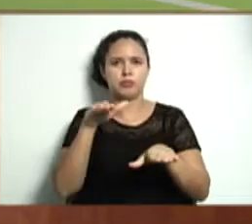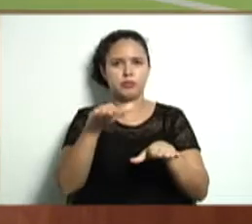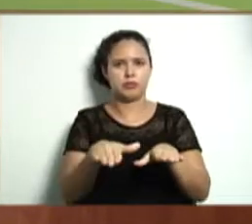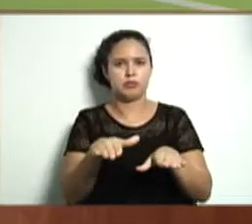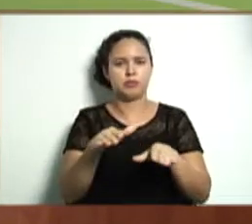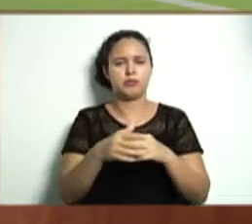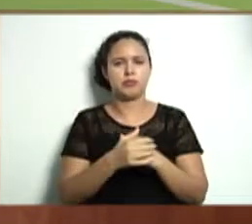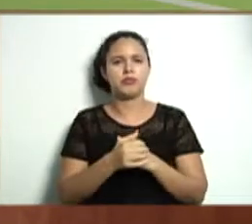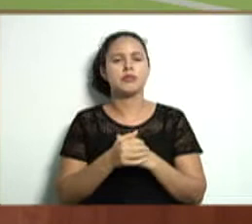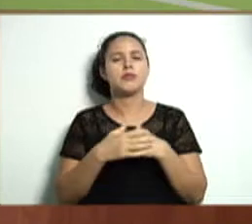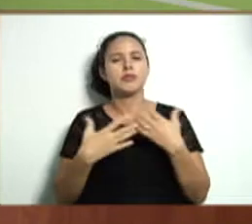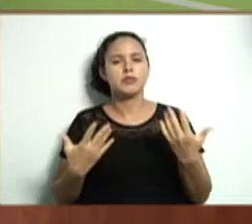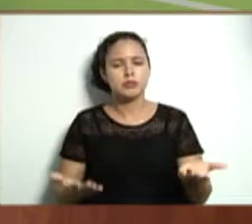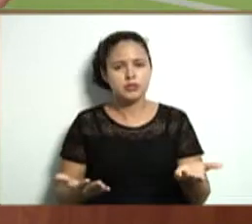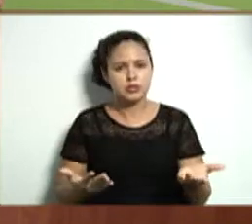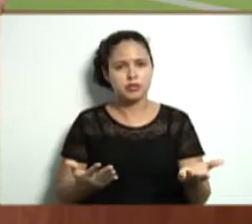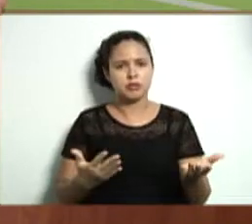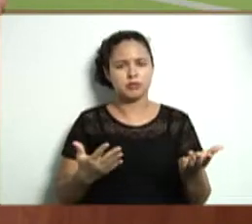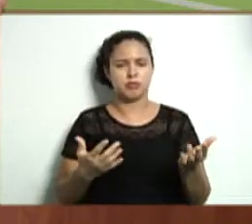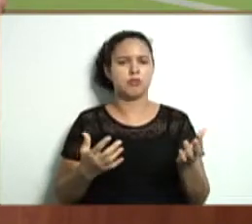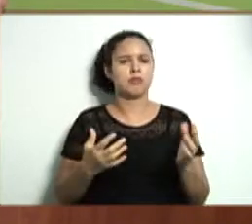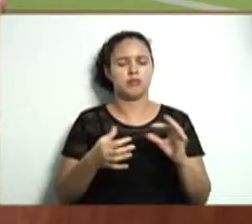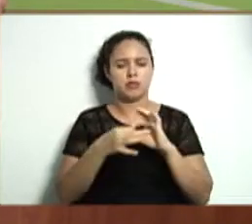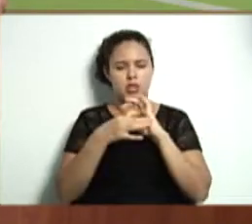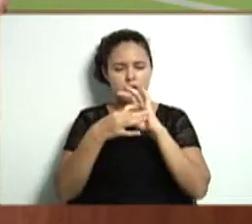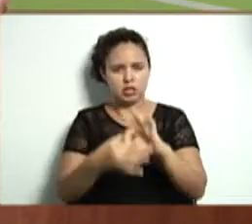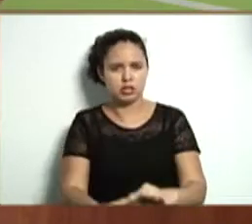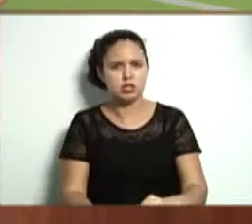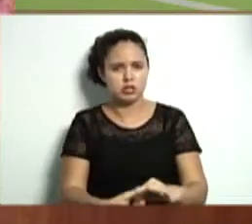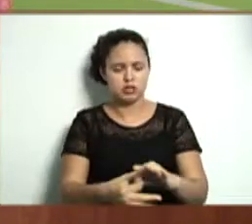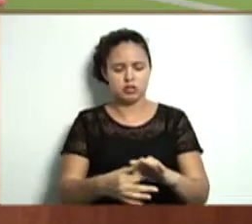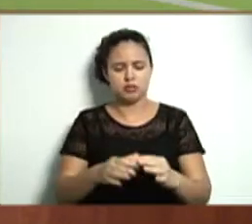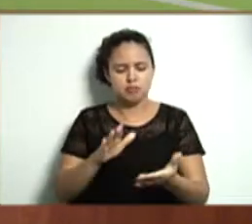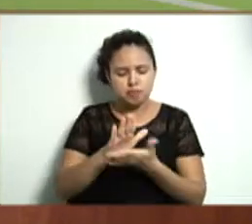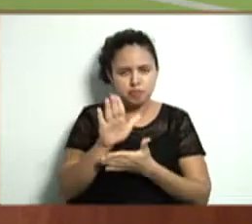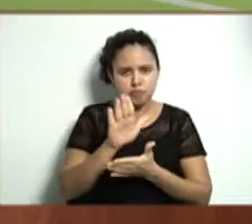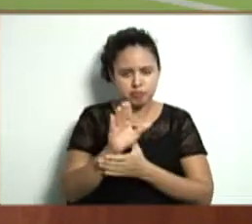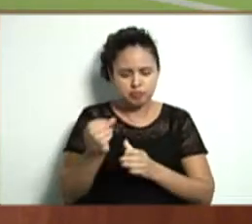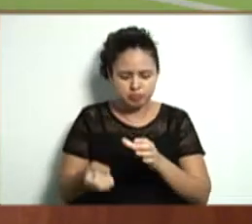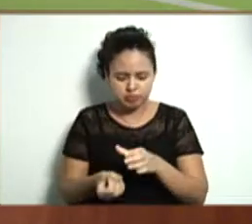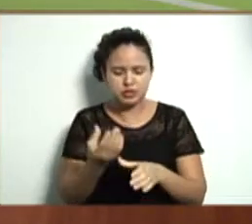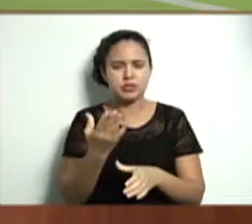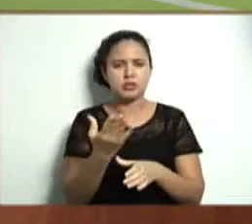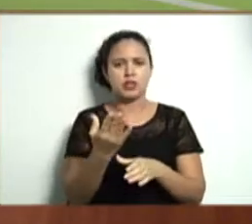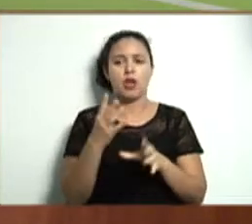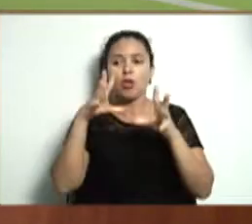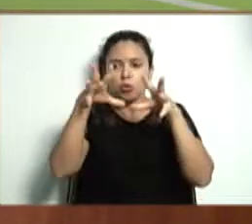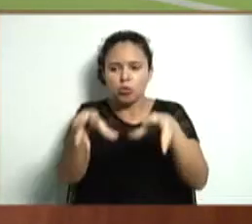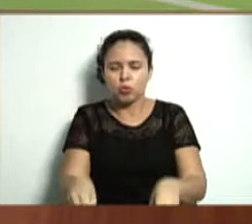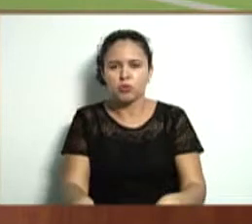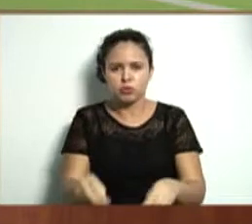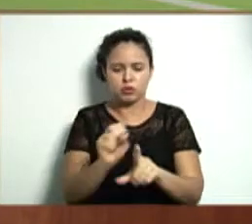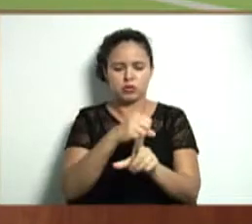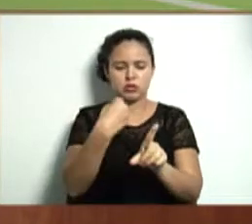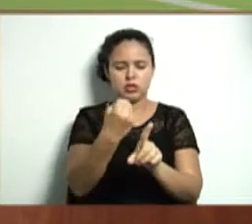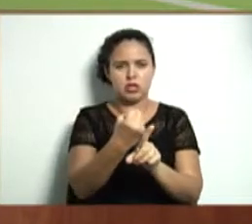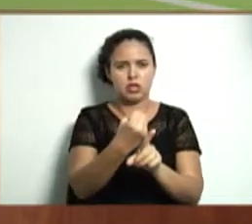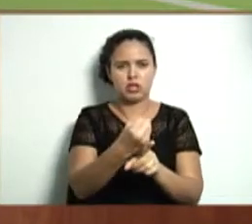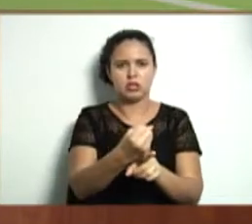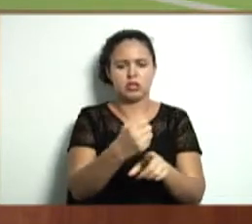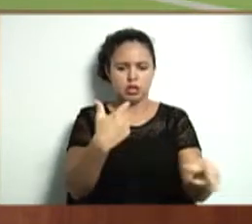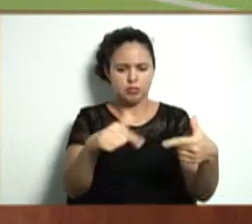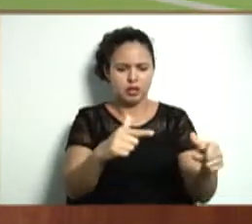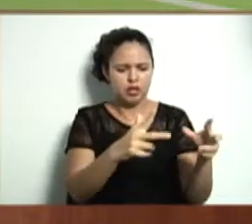isso. Agora, relação de produção, não dá para todo mundo fazer a mesma coisa, é preciso dividir